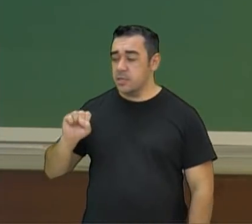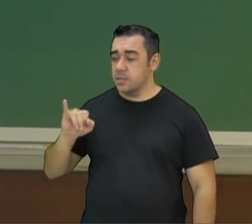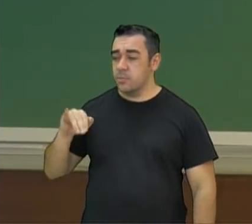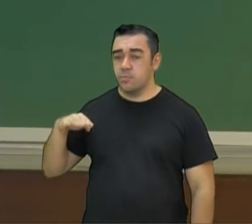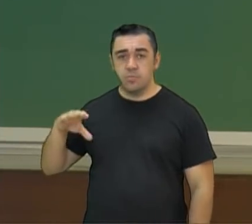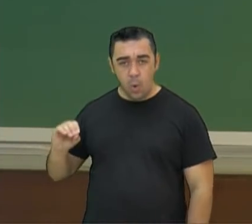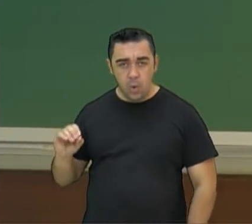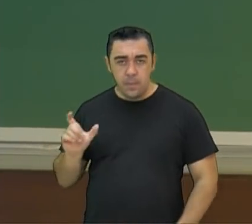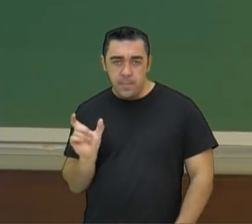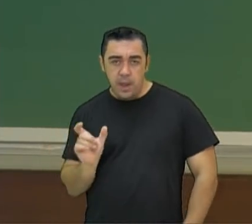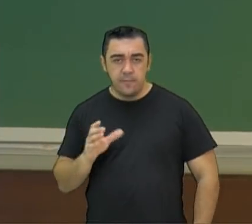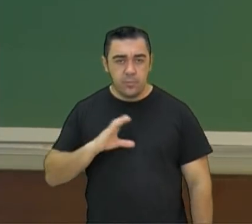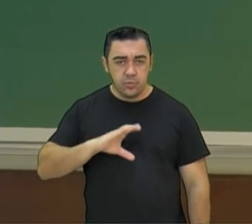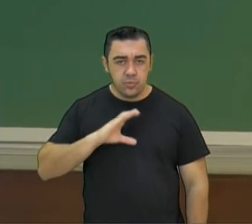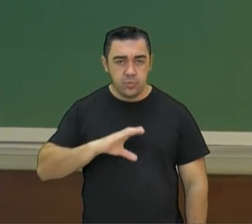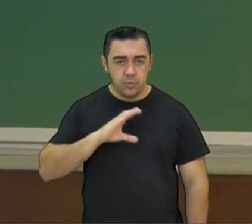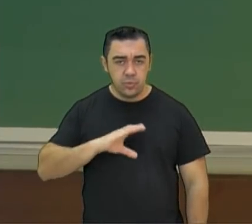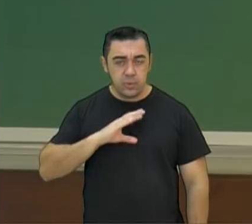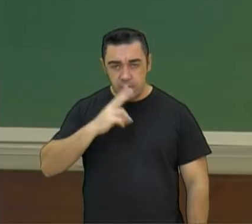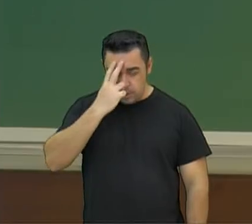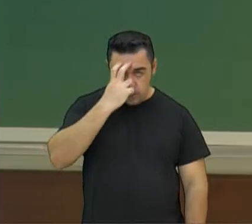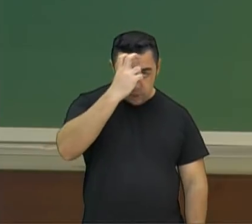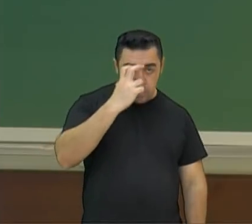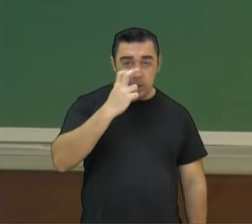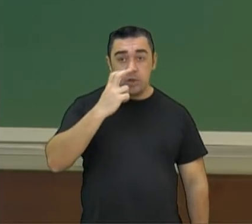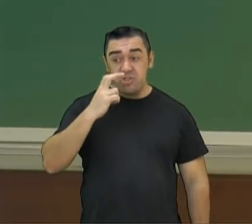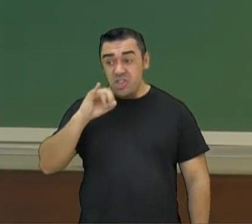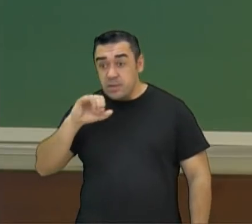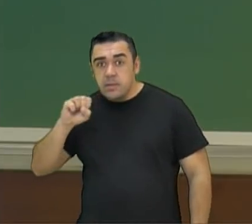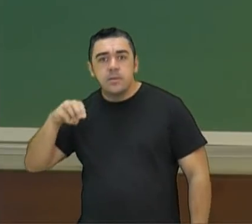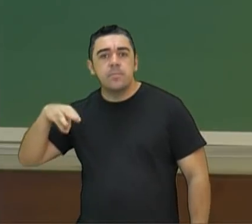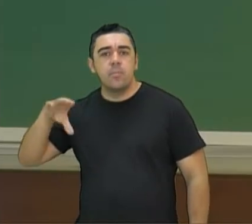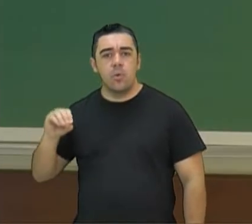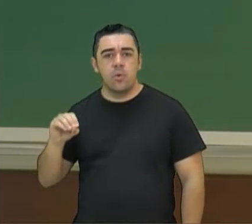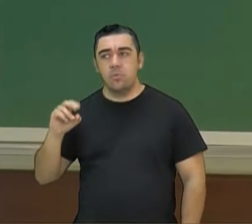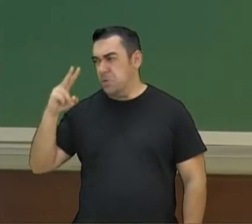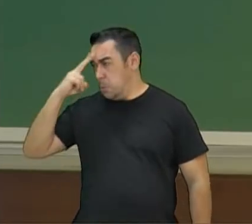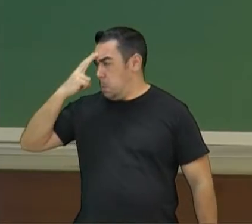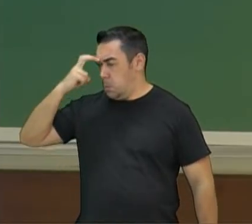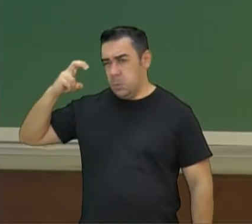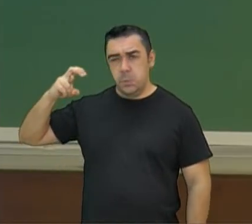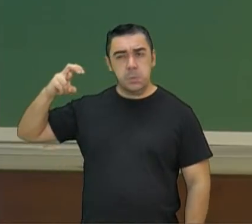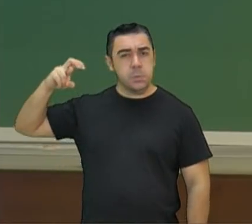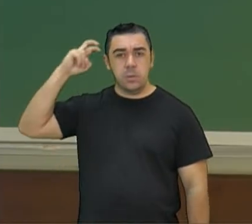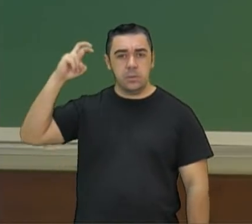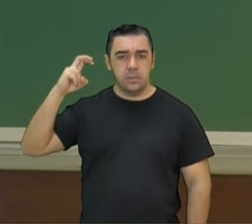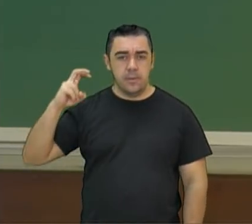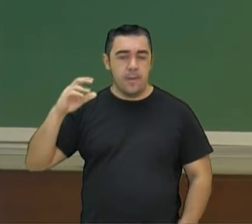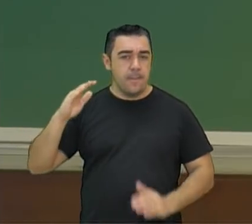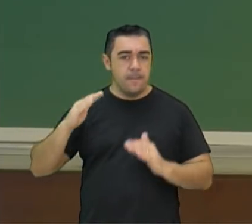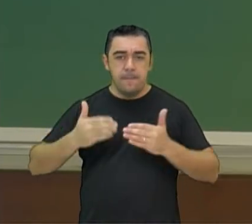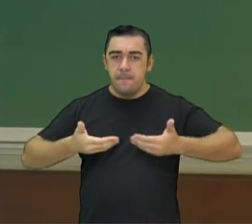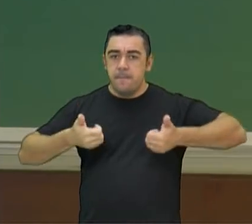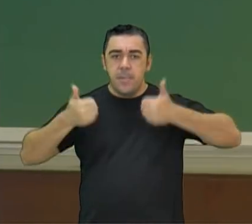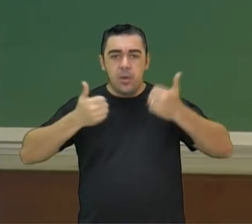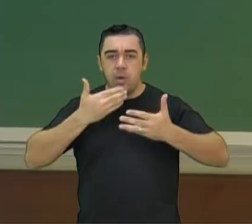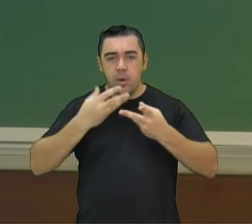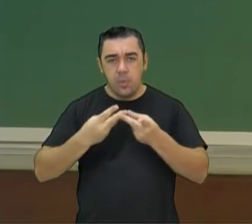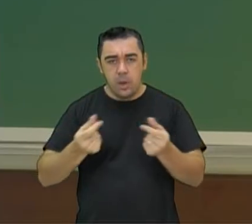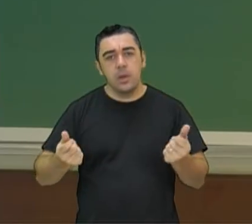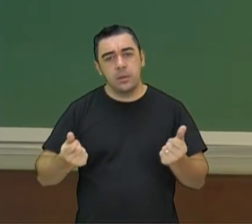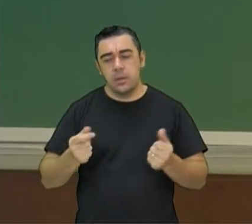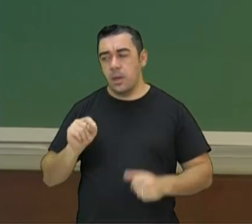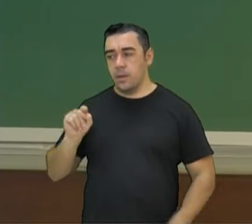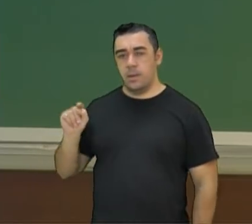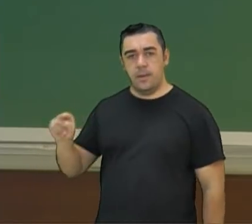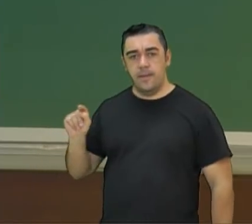gente está utilizando ali a palavra inteligente, né, num grau aumentativo, né, para aumentar a qualidade do substantivo a que ele se